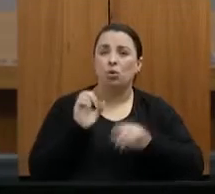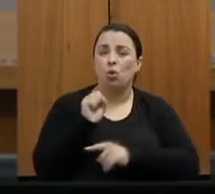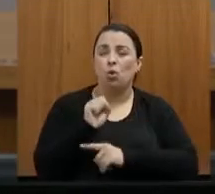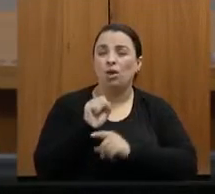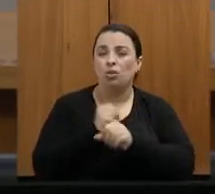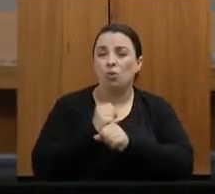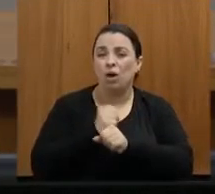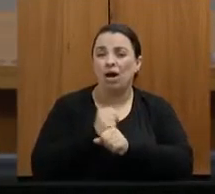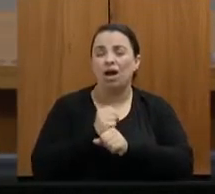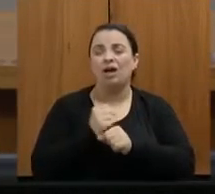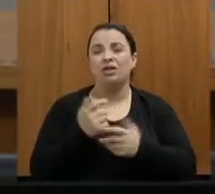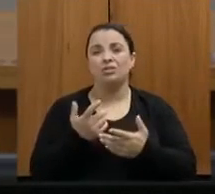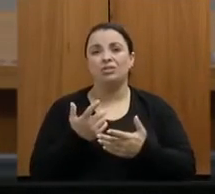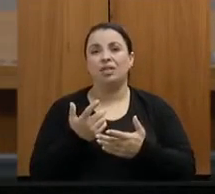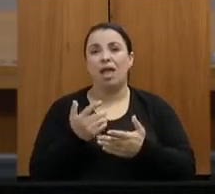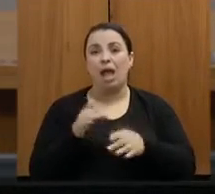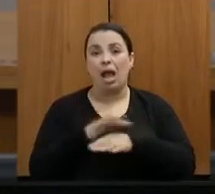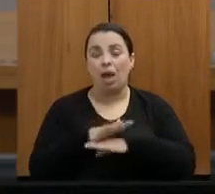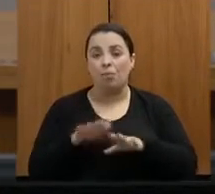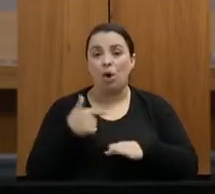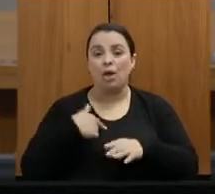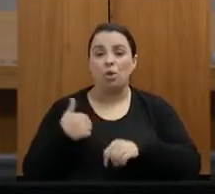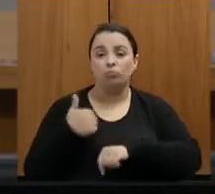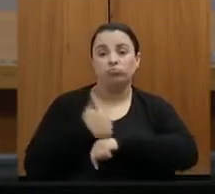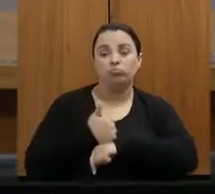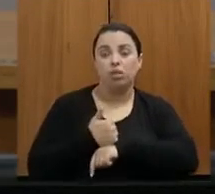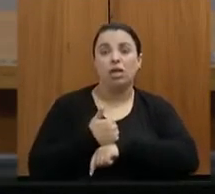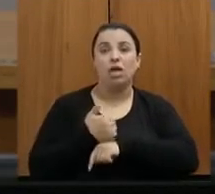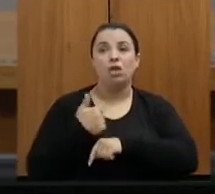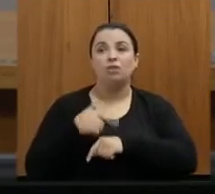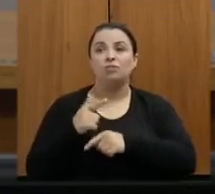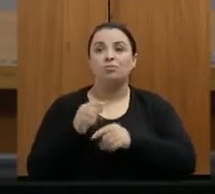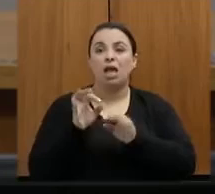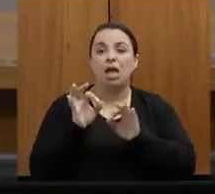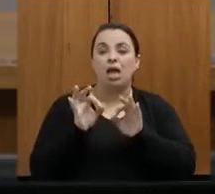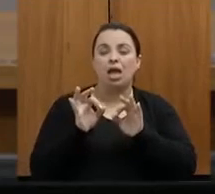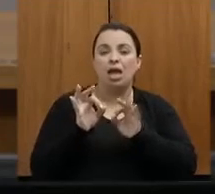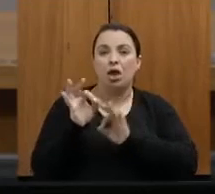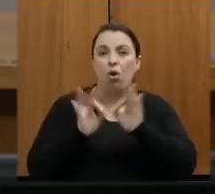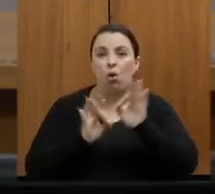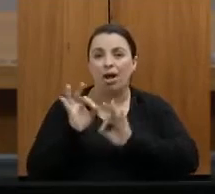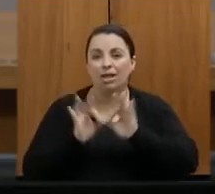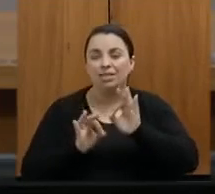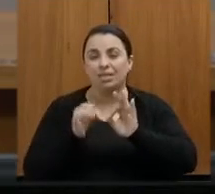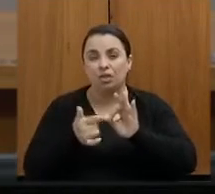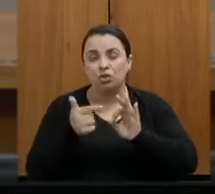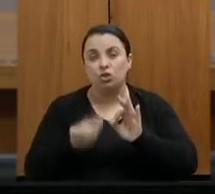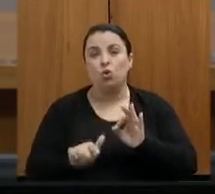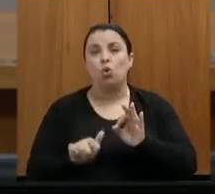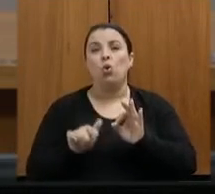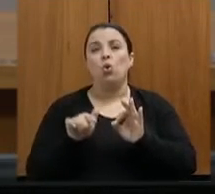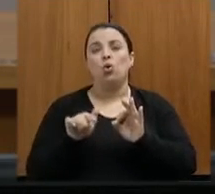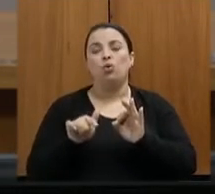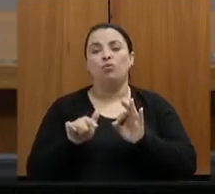deputados, levando essa pauta para as prefeituras, uma vez que consiste em dificuldades, é um tema extremamente